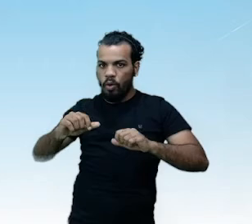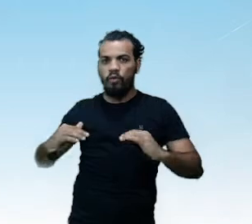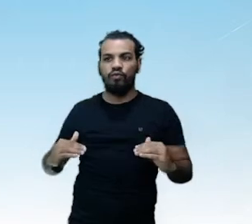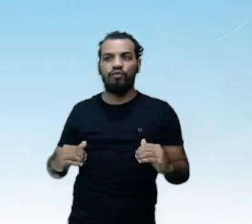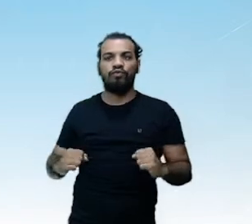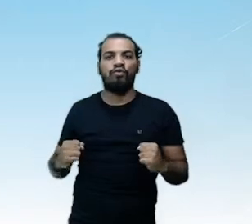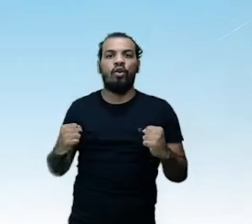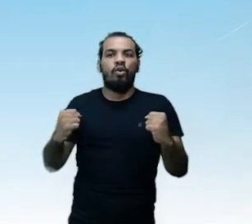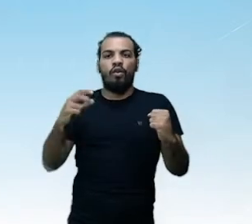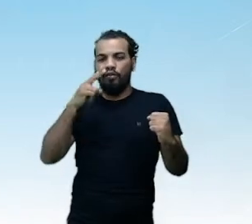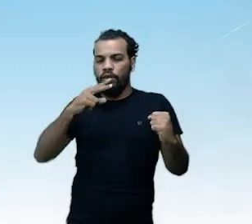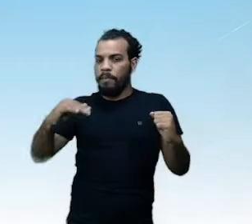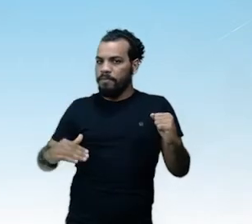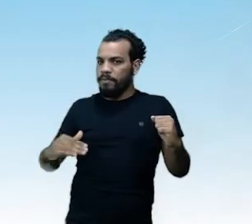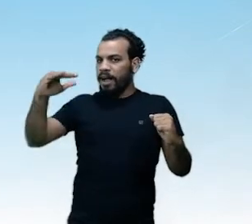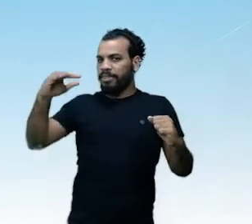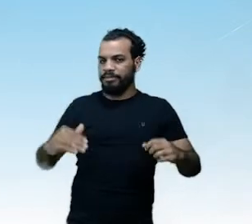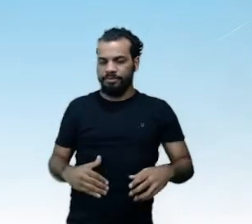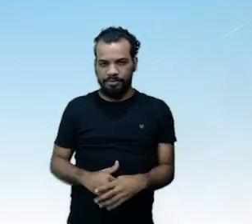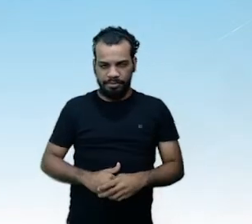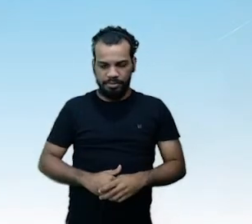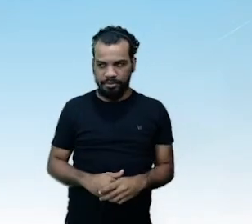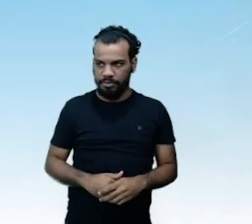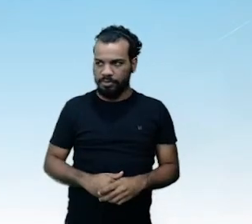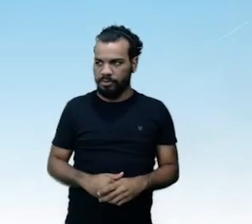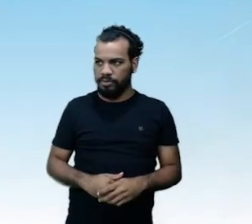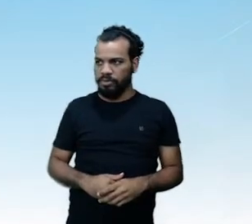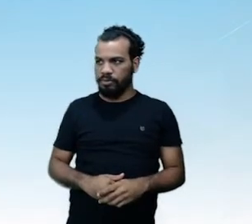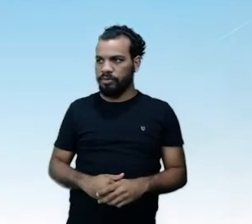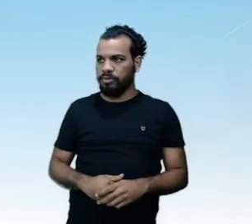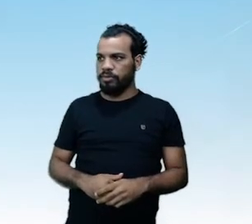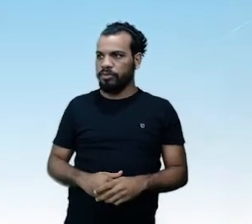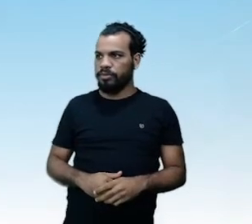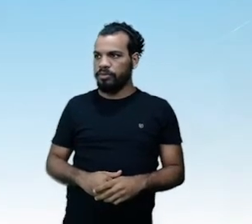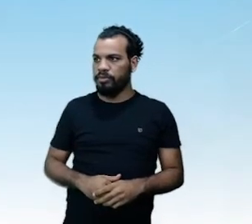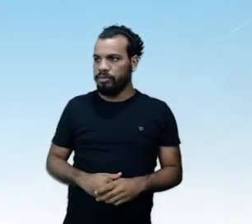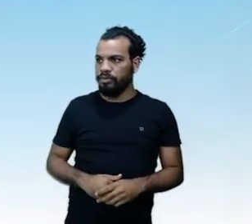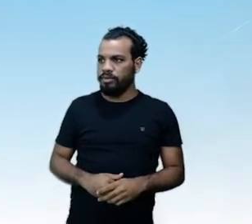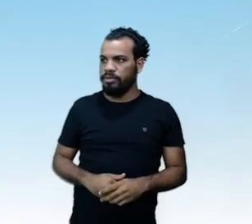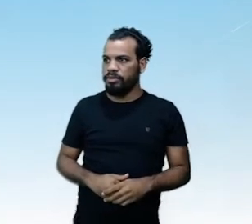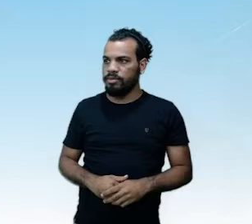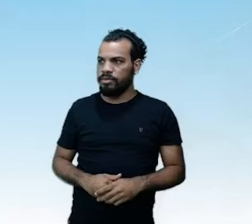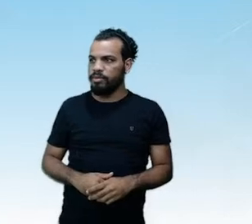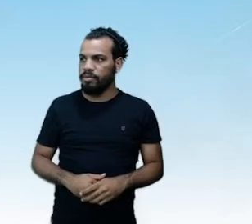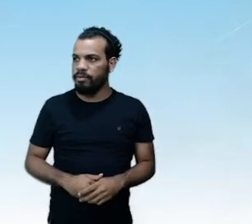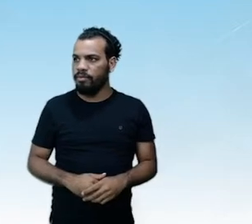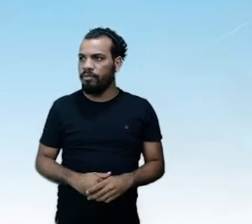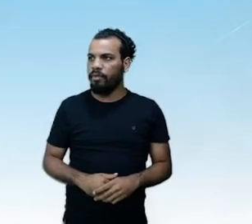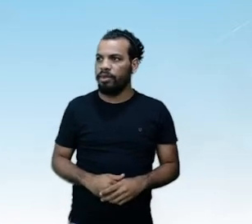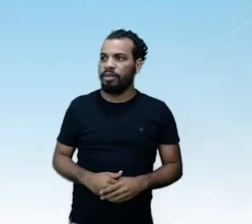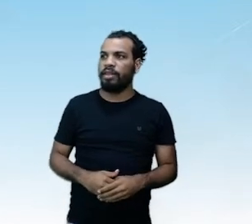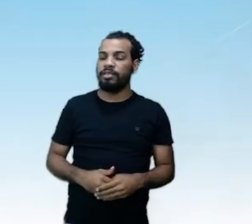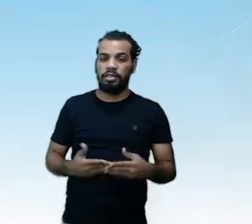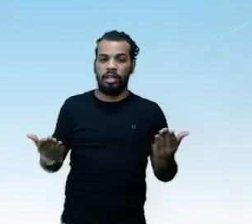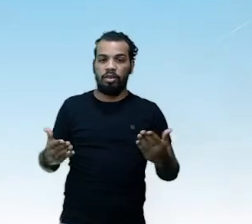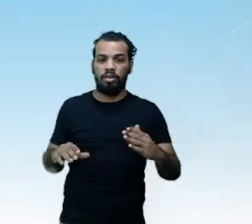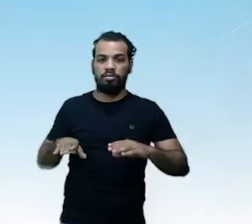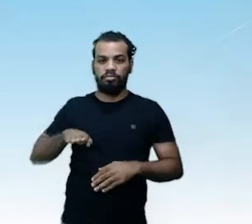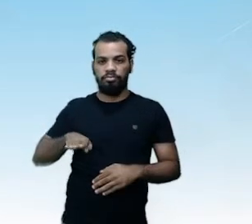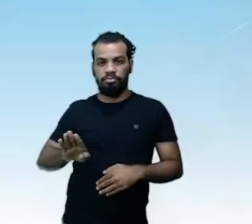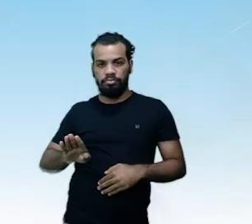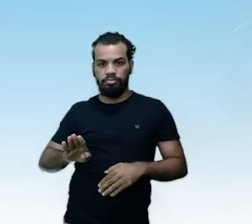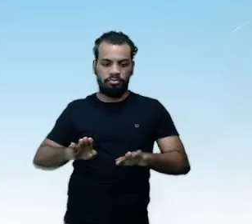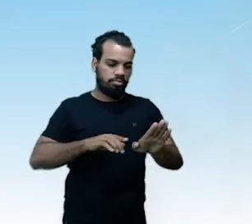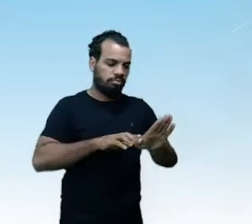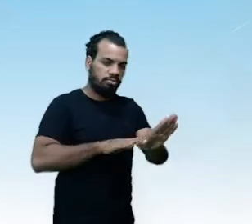força e também a multiplica. E agora a gente vai passar para o plano inclinado. Como o próprio